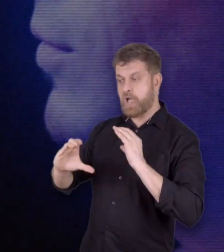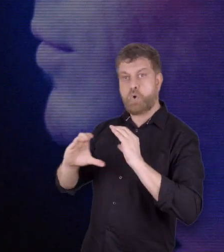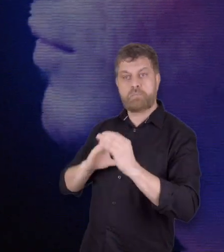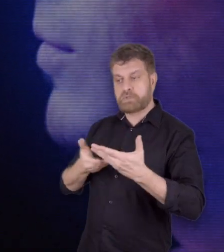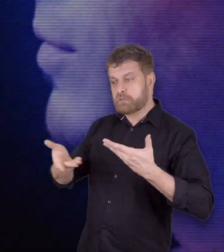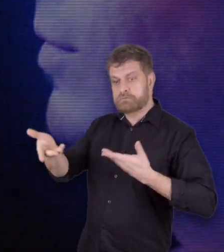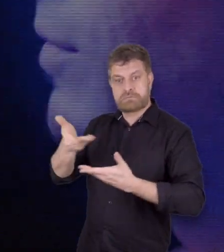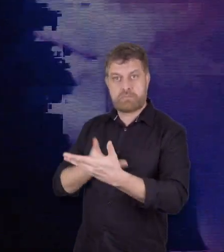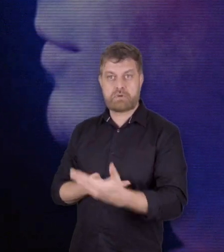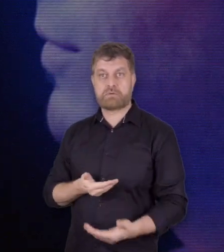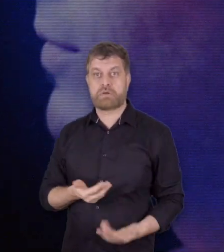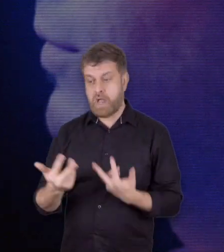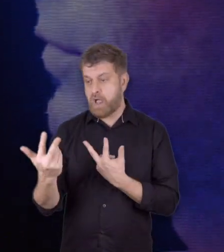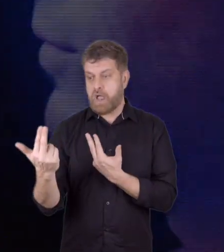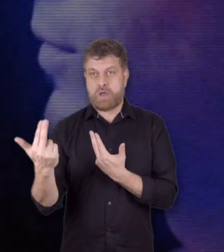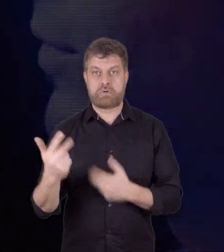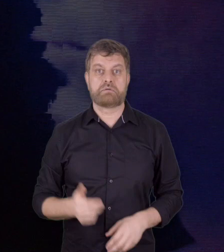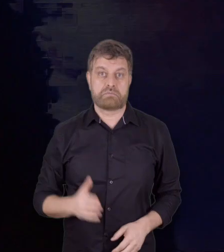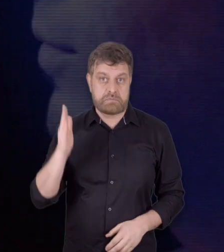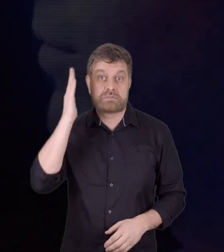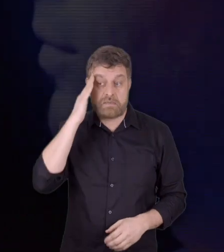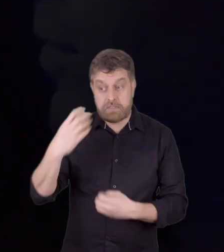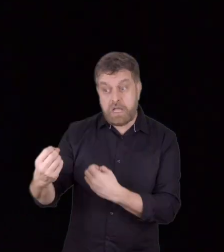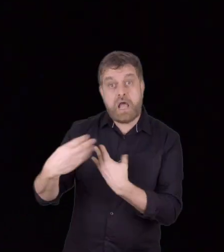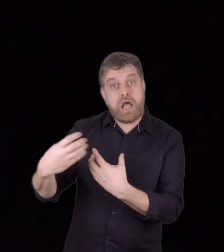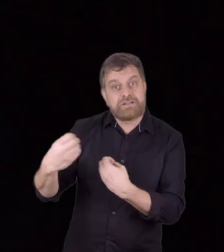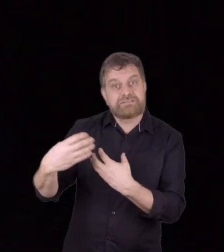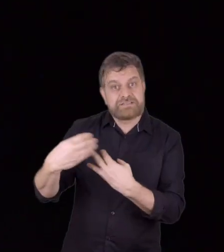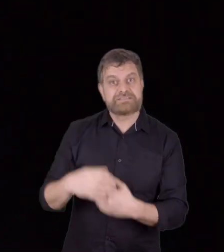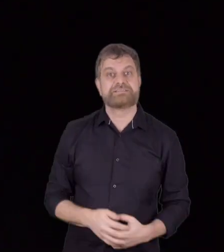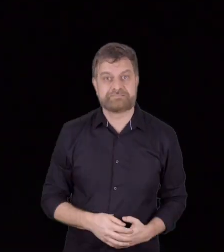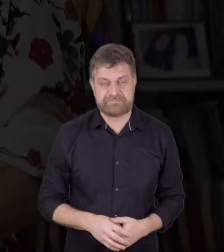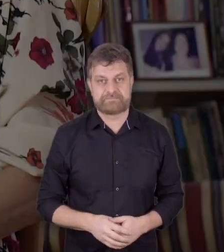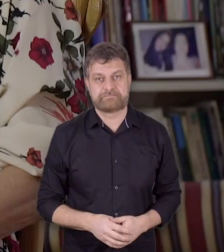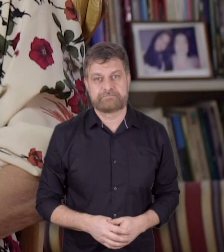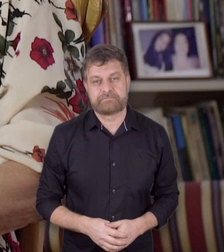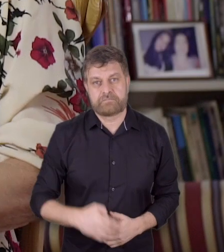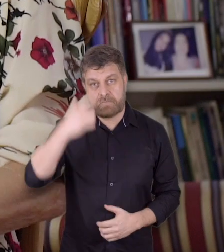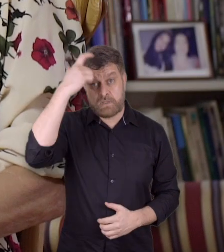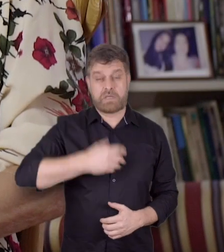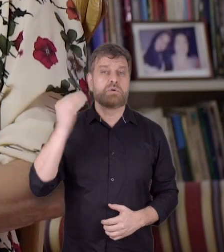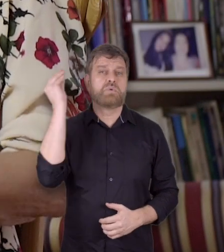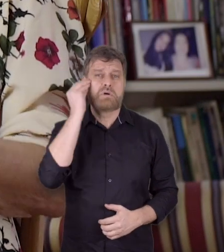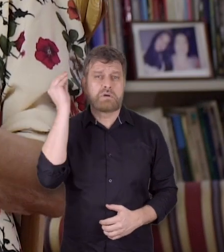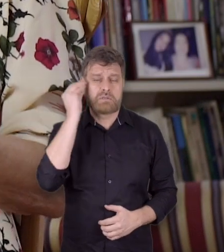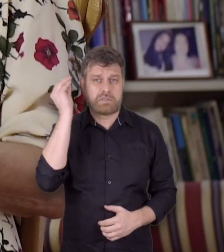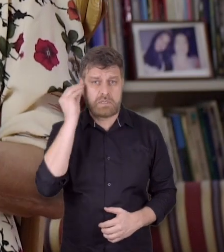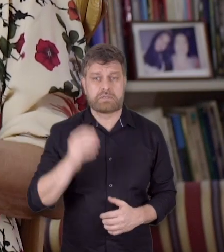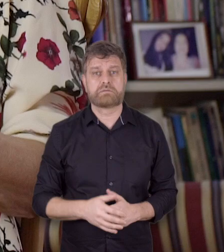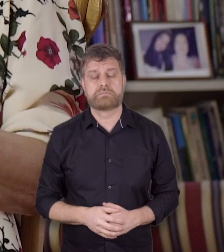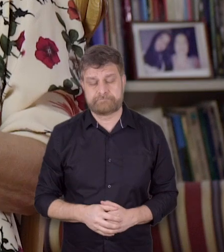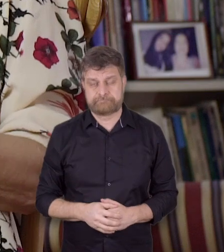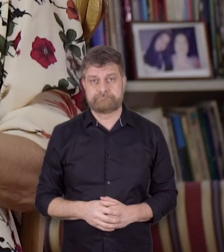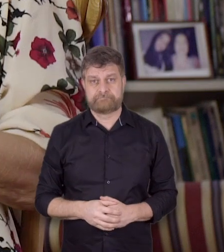capazes de dialogar conosco de igual para igual, ou quem sabe nos ensinar alguma coisa. Eu tento, a